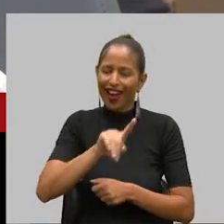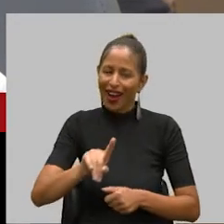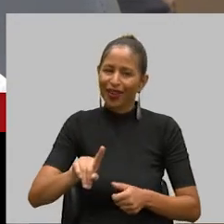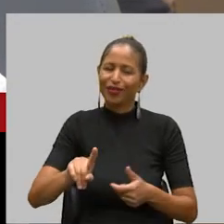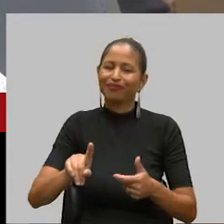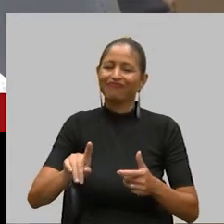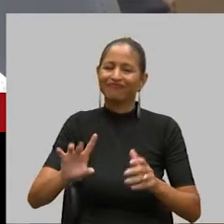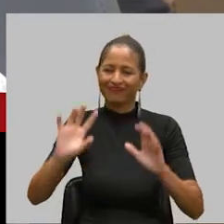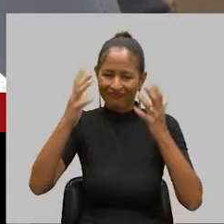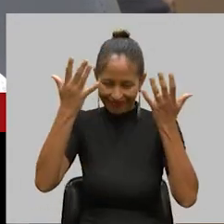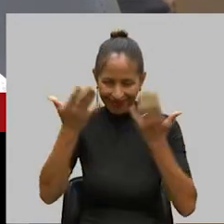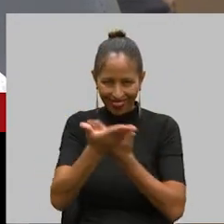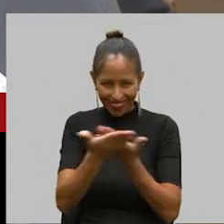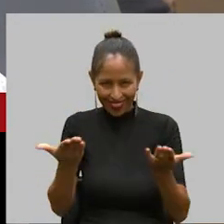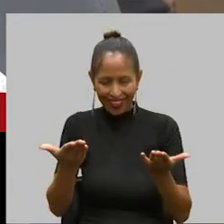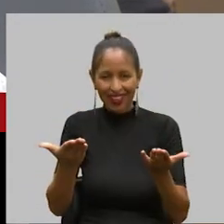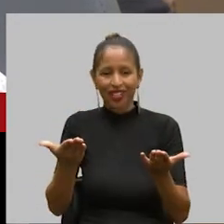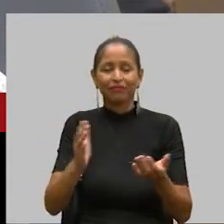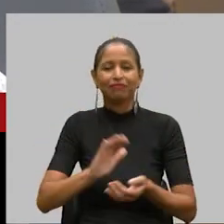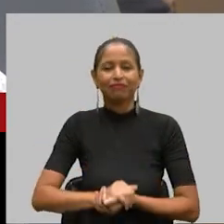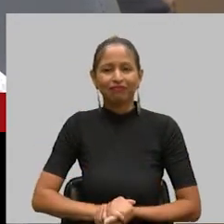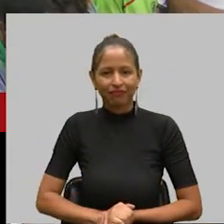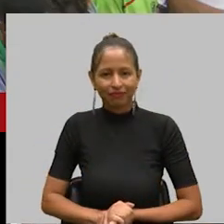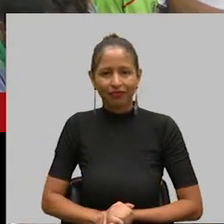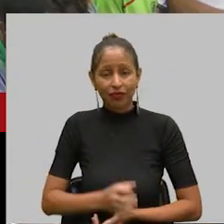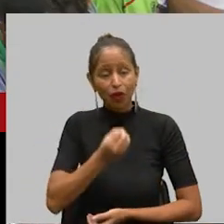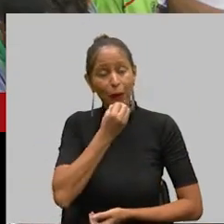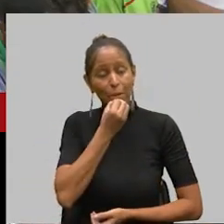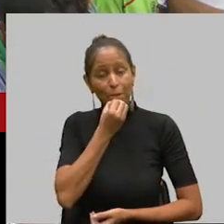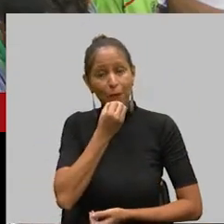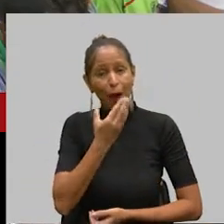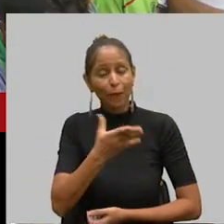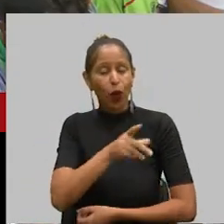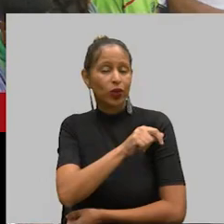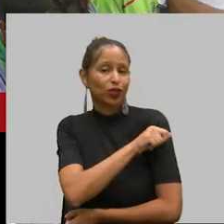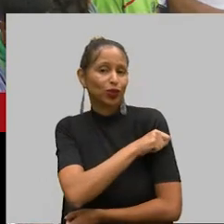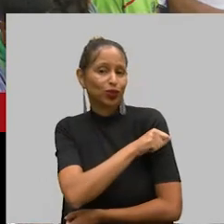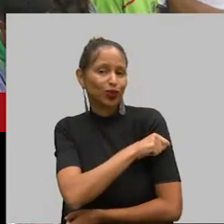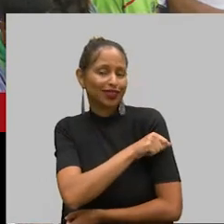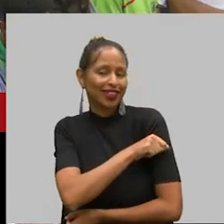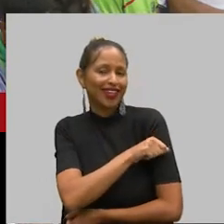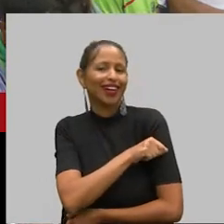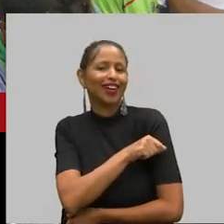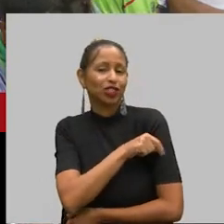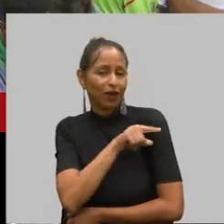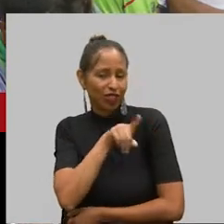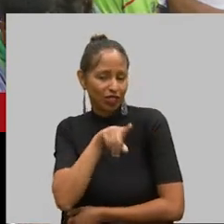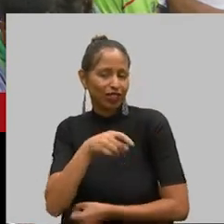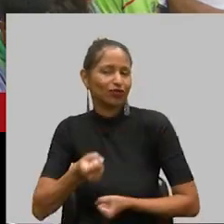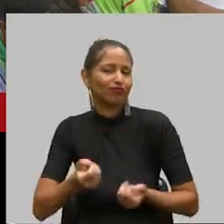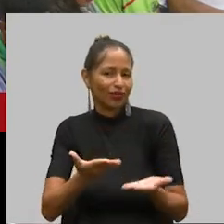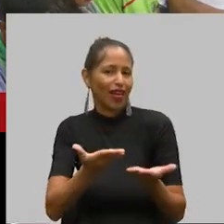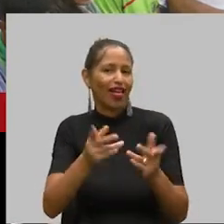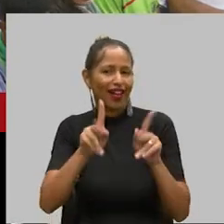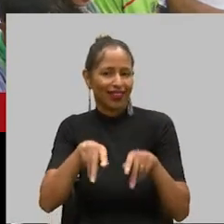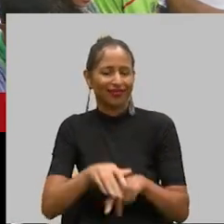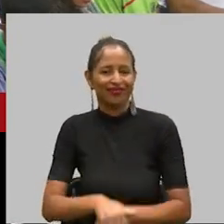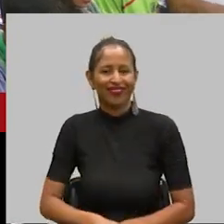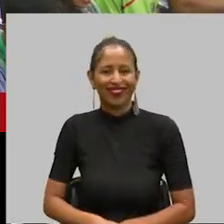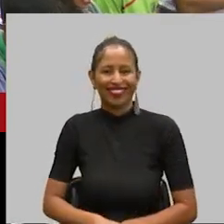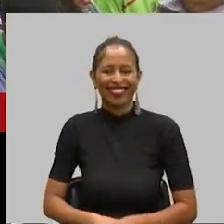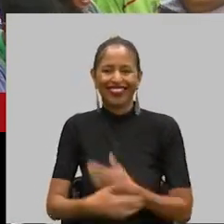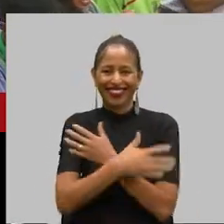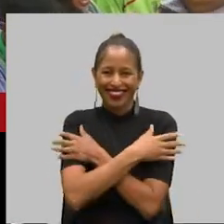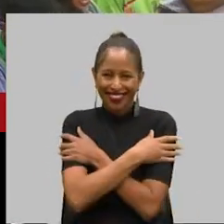nome da Jéssica ela é uma egressa e é uma boa uma boa estudante pra gente se mirar nela obrigada é isso um grande